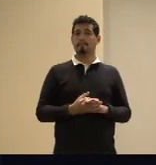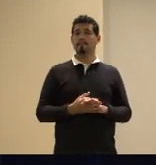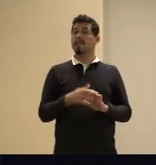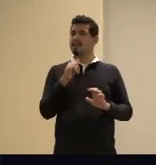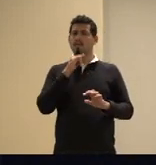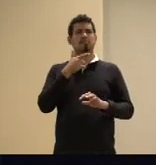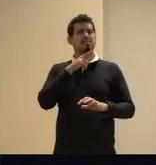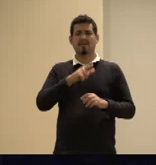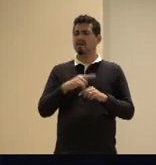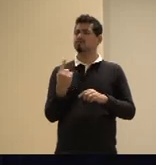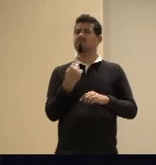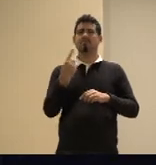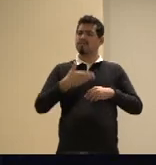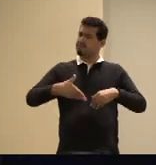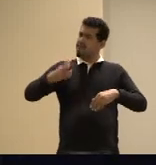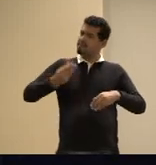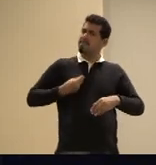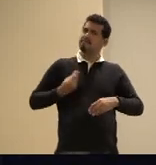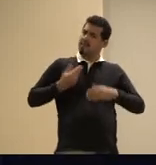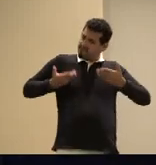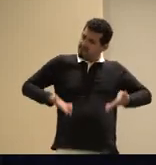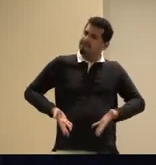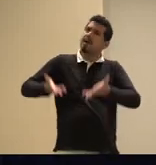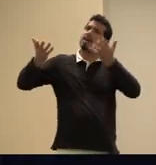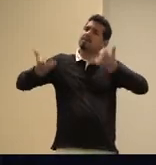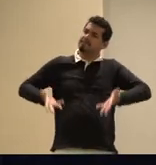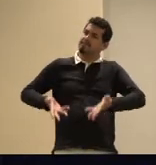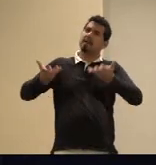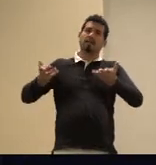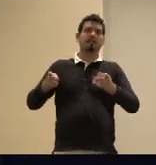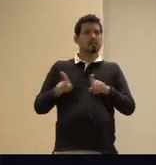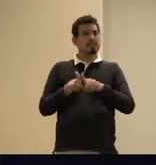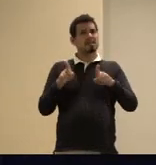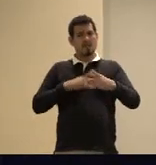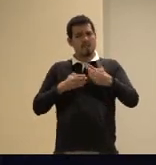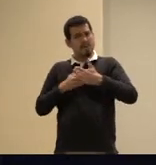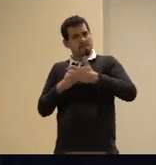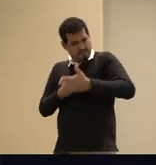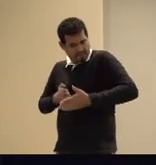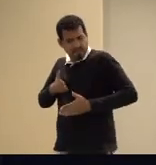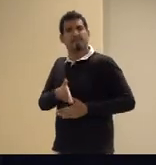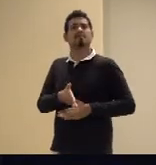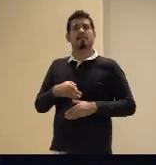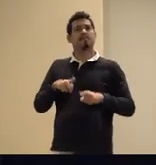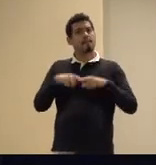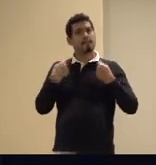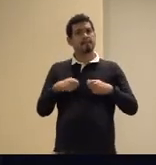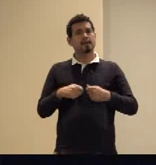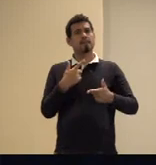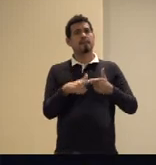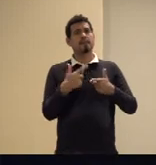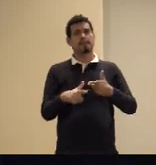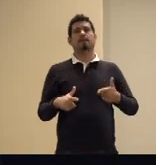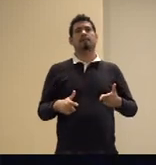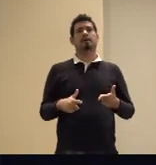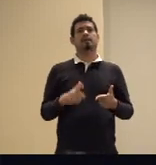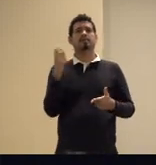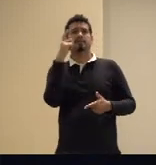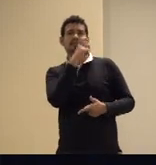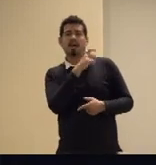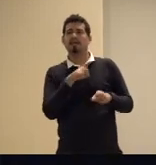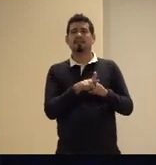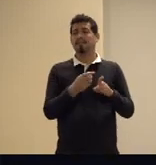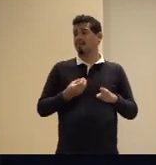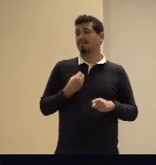pernas, consiga sobreviver, consiga viver, consiga enfrentar aquilo que eu falei no começo, os problemas, as dificuldades da